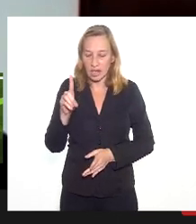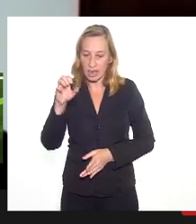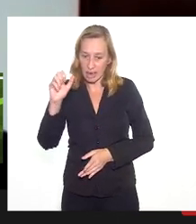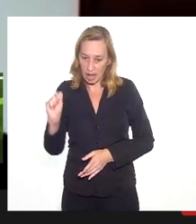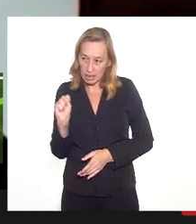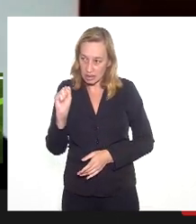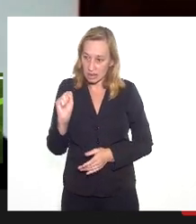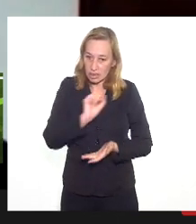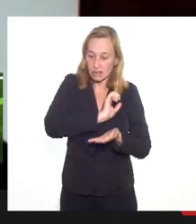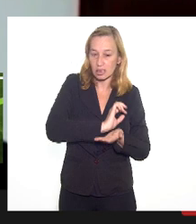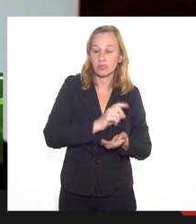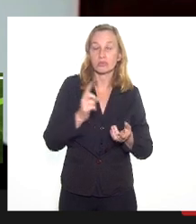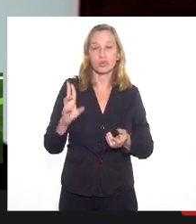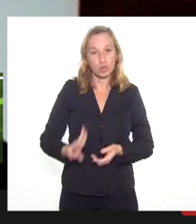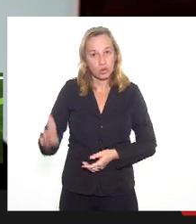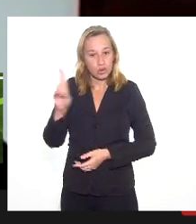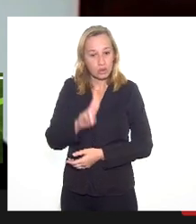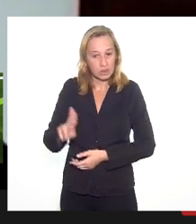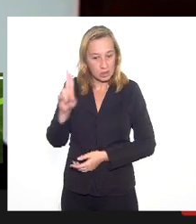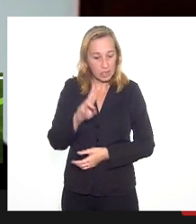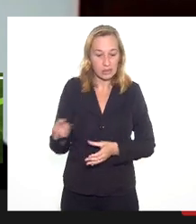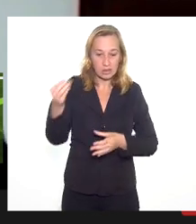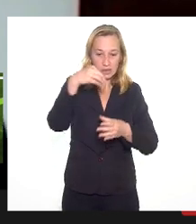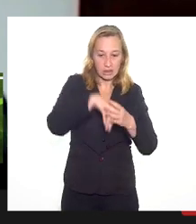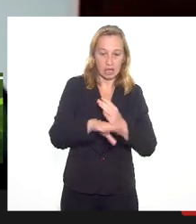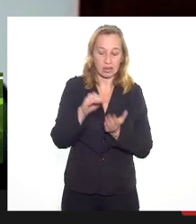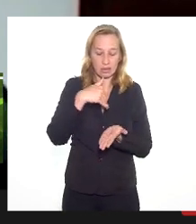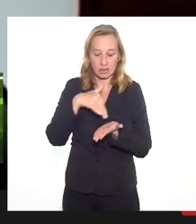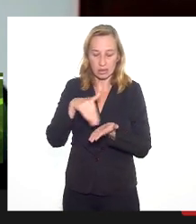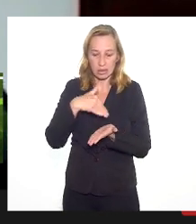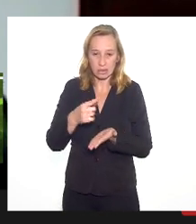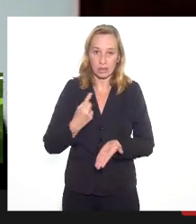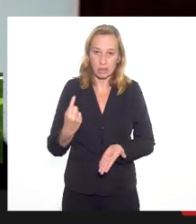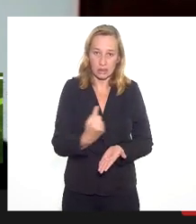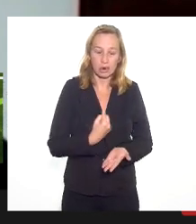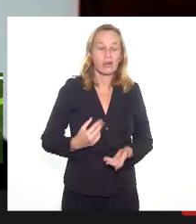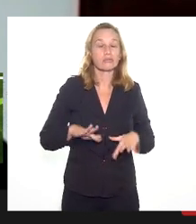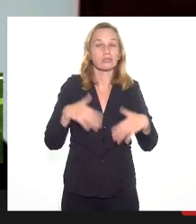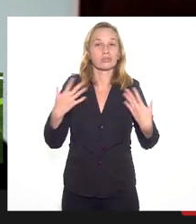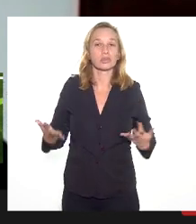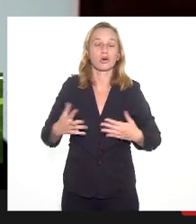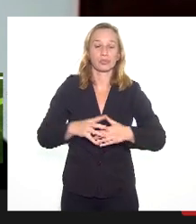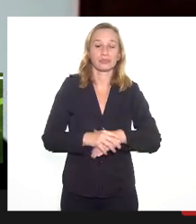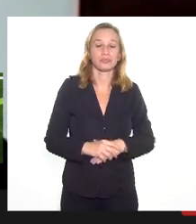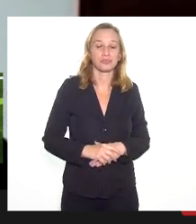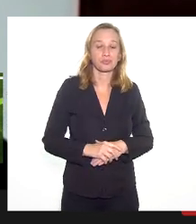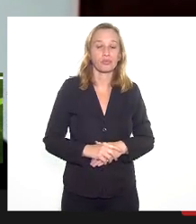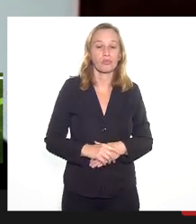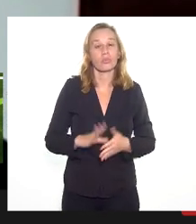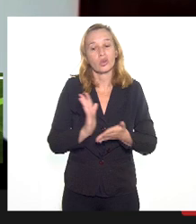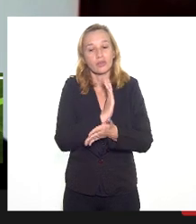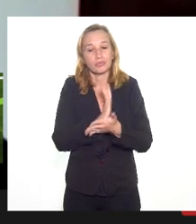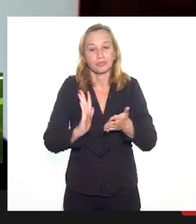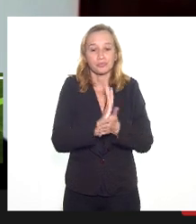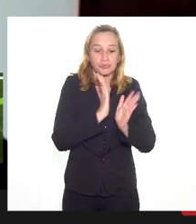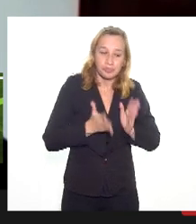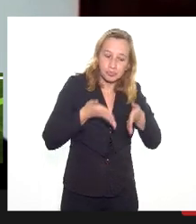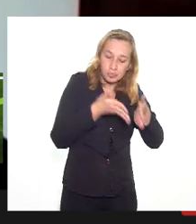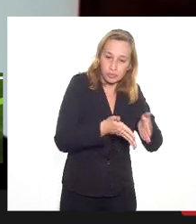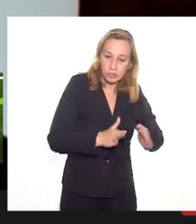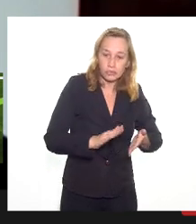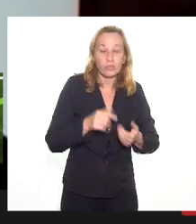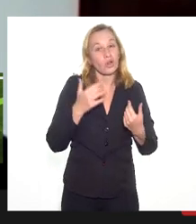sendo muito utilizado dentro da nossa secretaria. Então, a gente tem alguns focos, mas eu acho